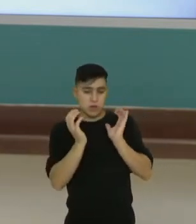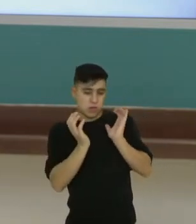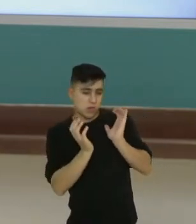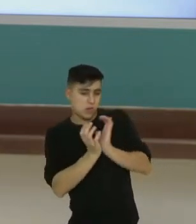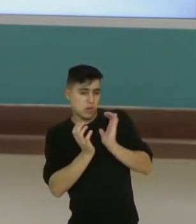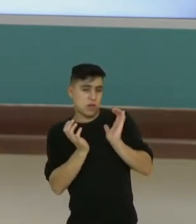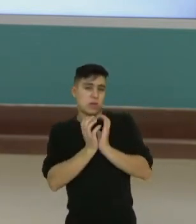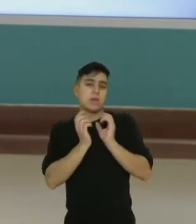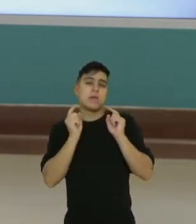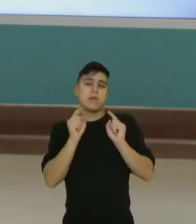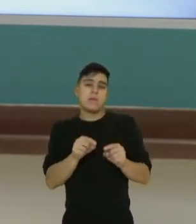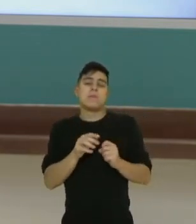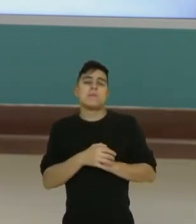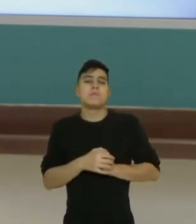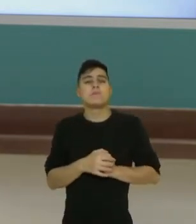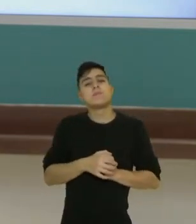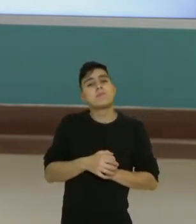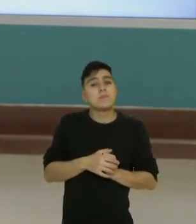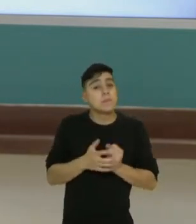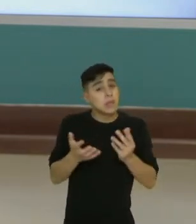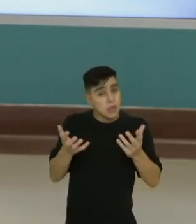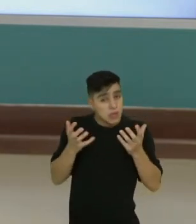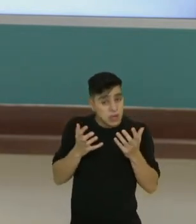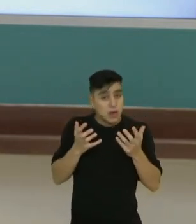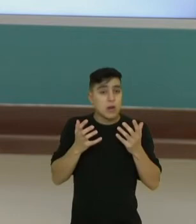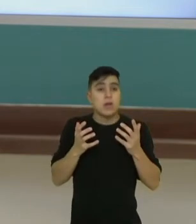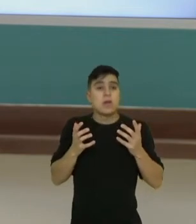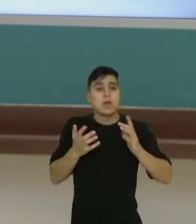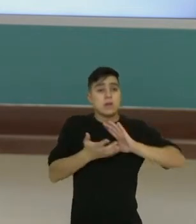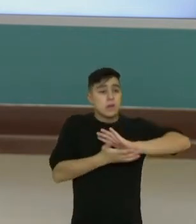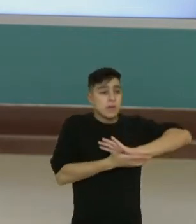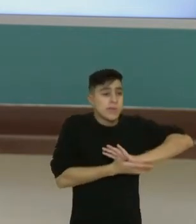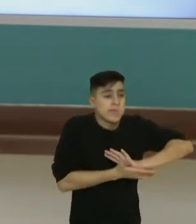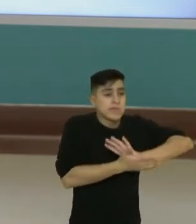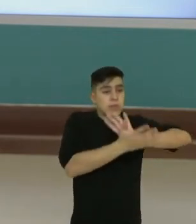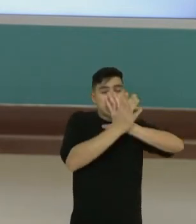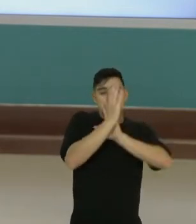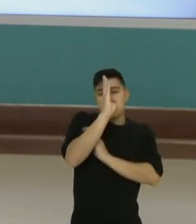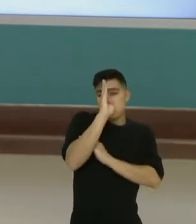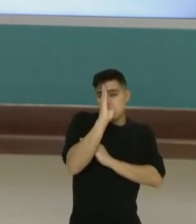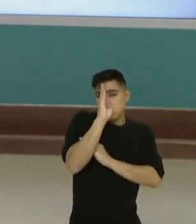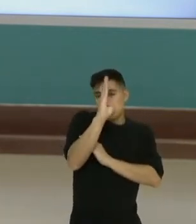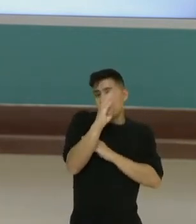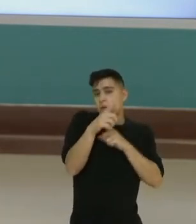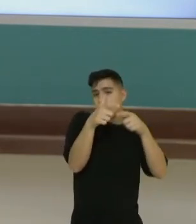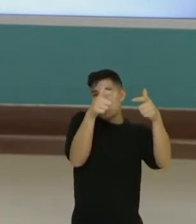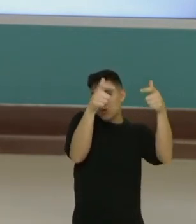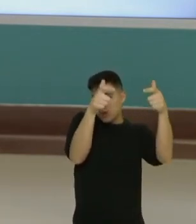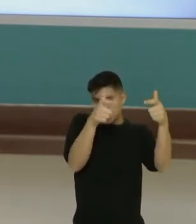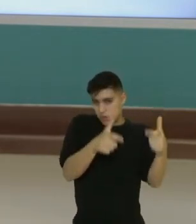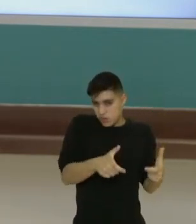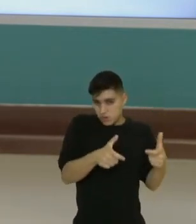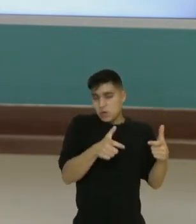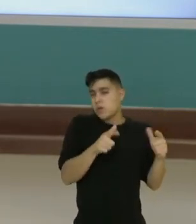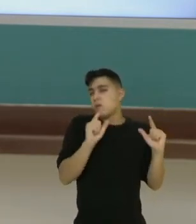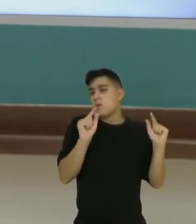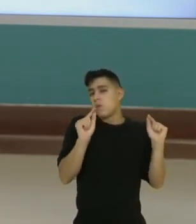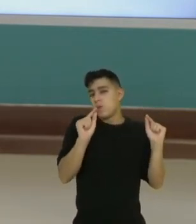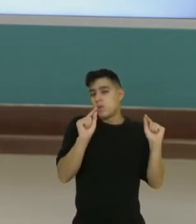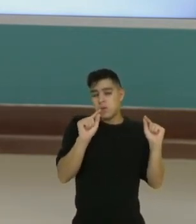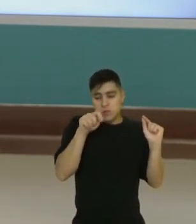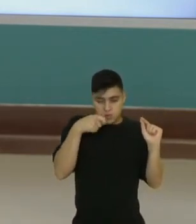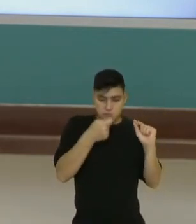adepto a esta situação, queria atingir aos principais pontos da questão